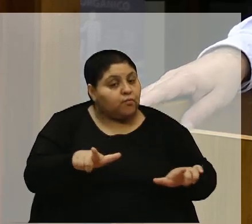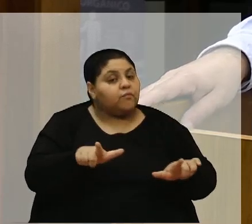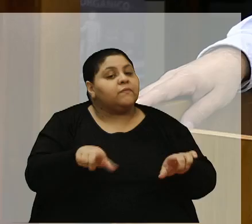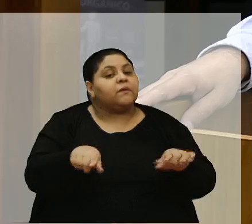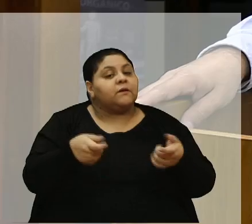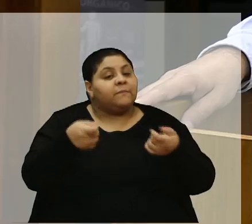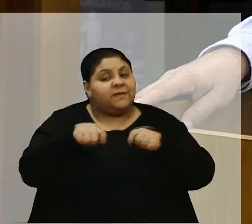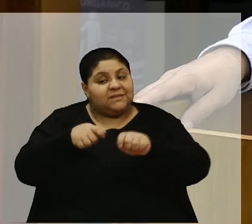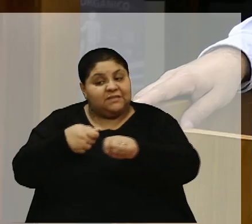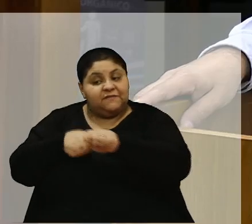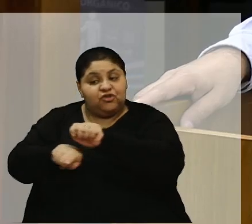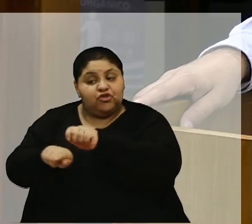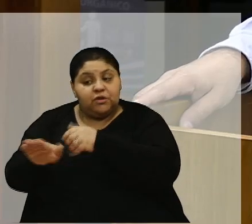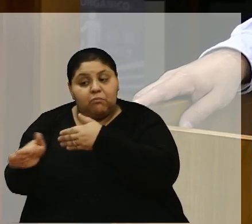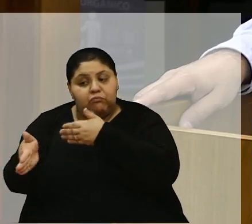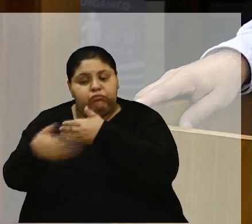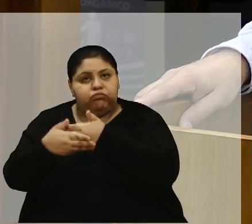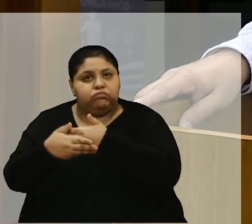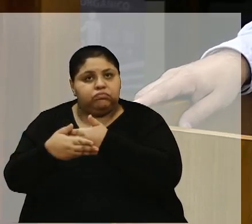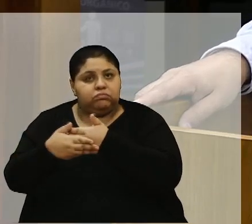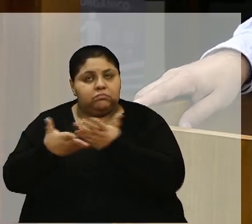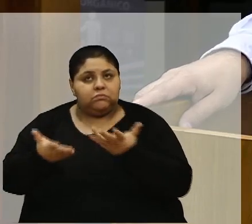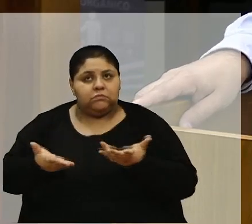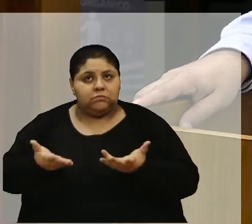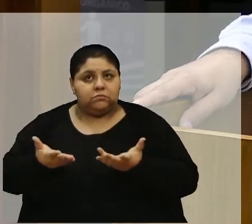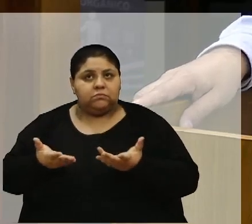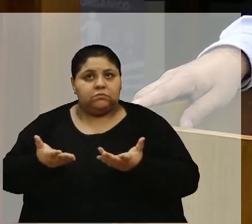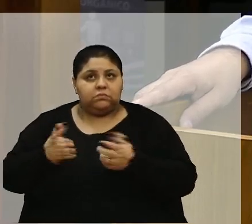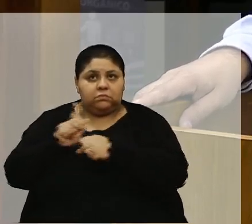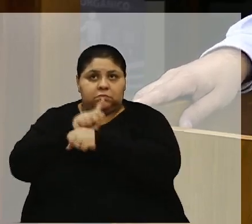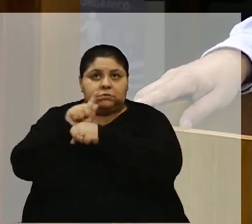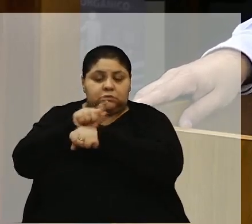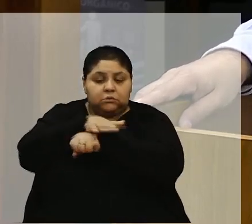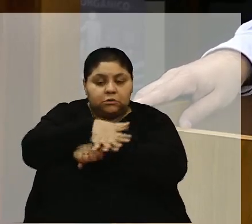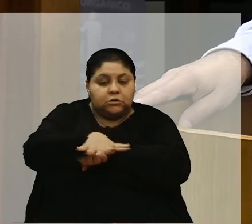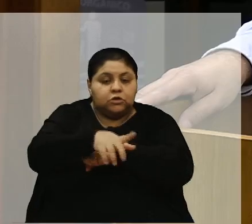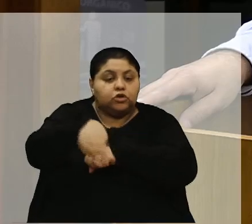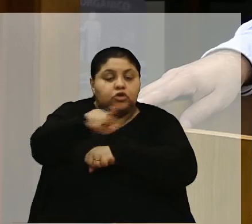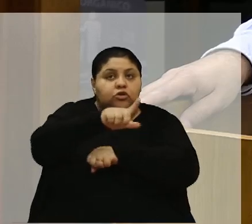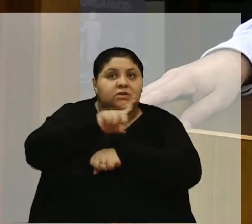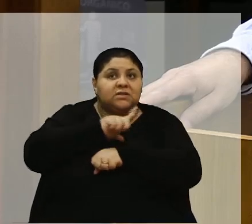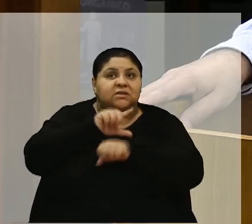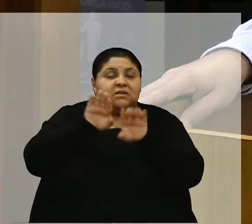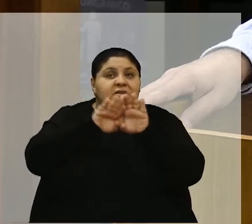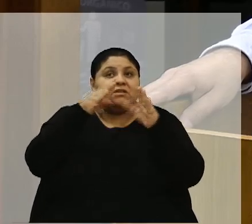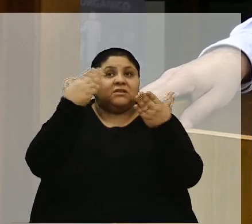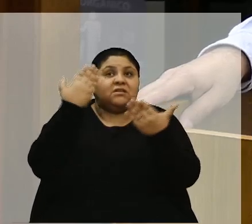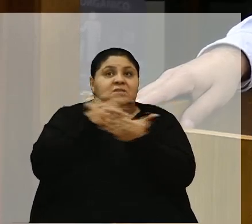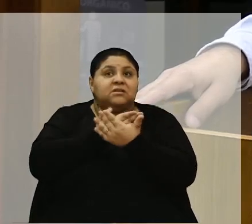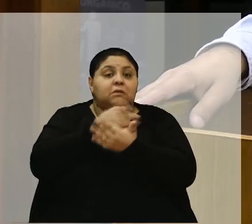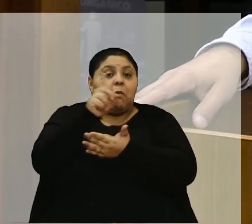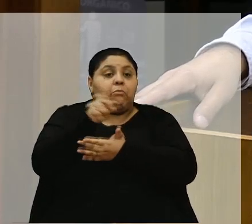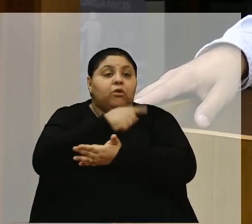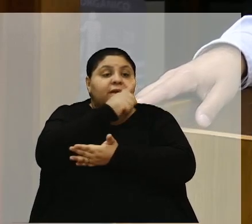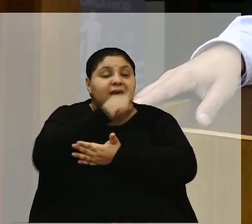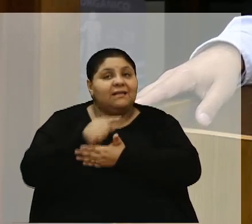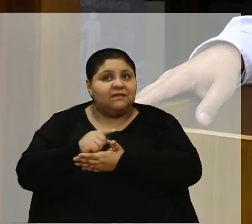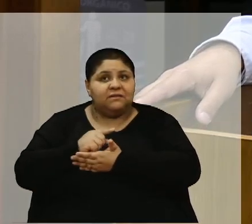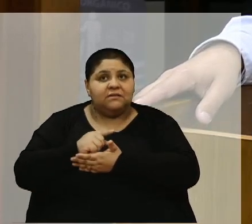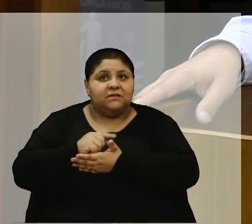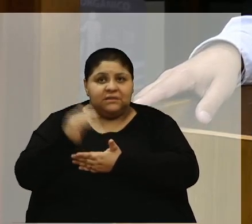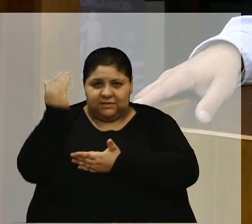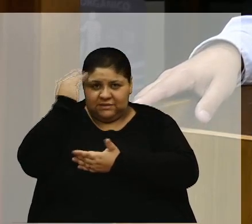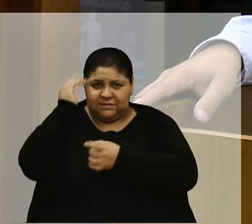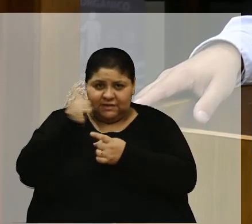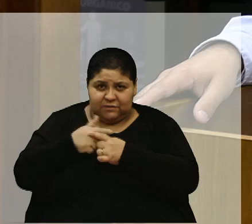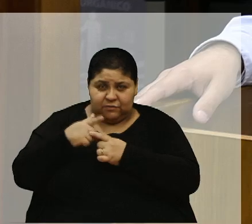investir em contenção. Em Galópolis, nós vamos ter uma escola que vai ser interditada. E sabe por